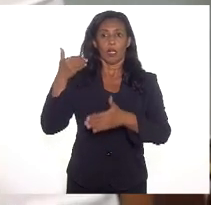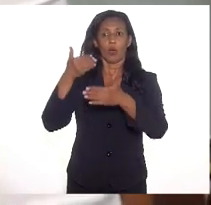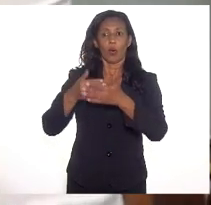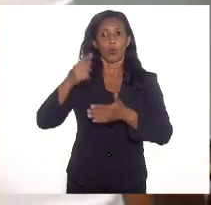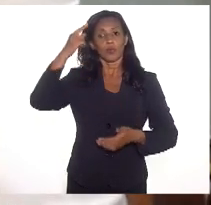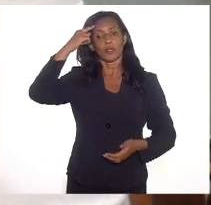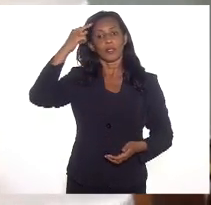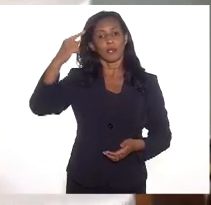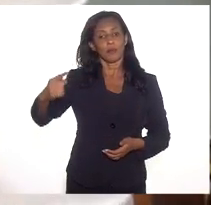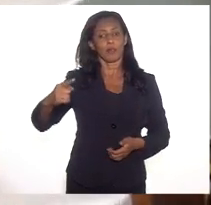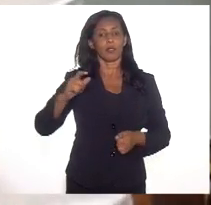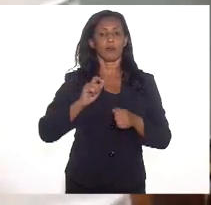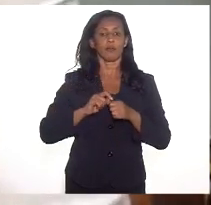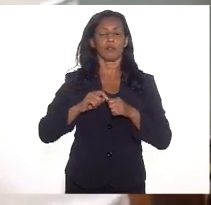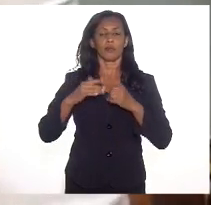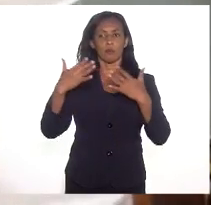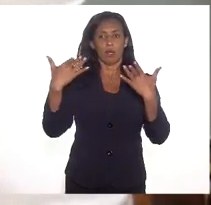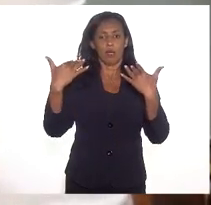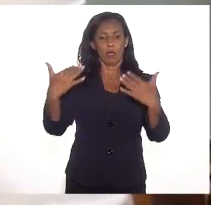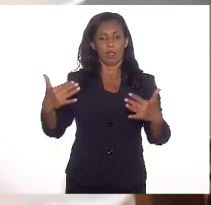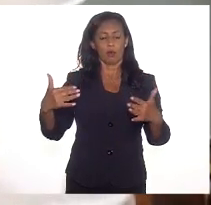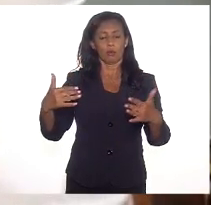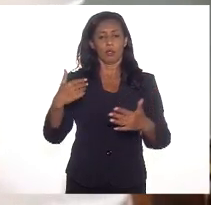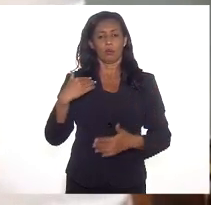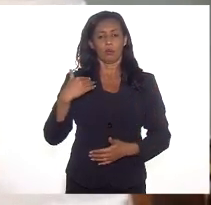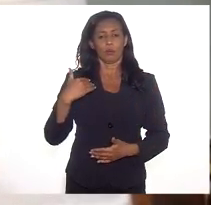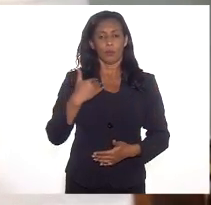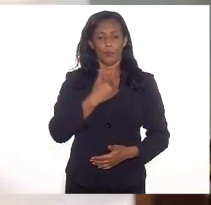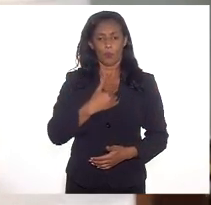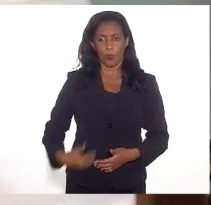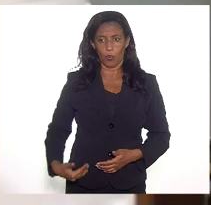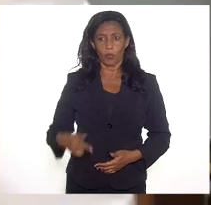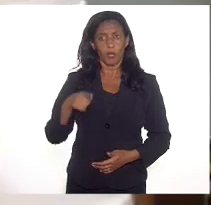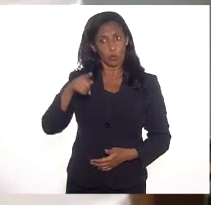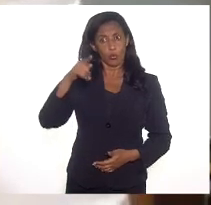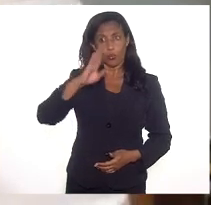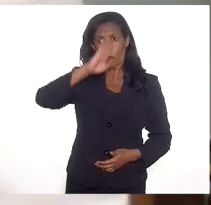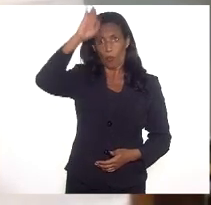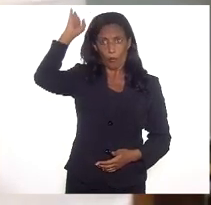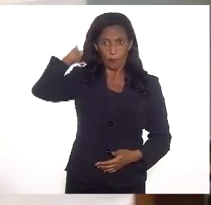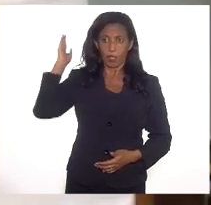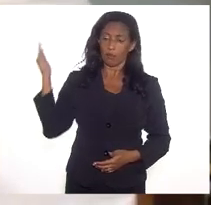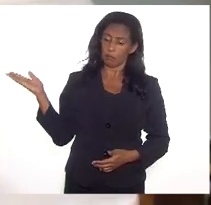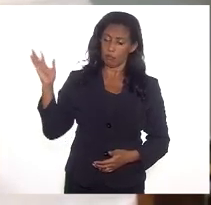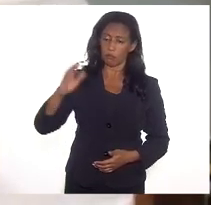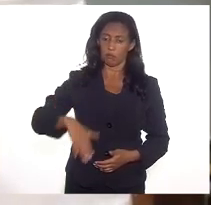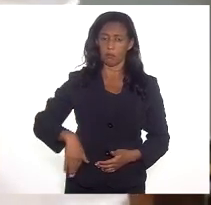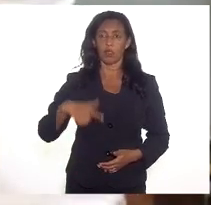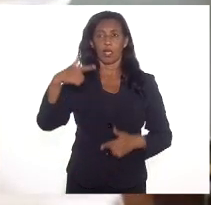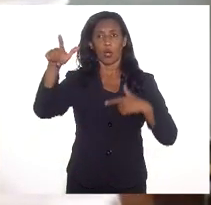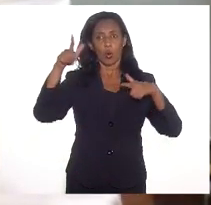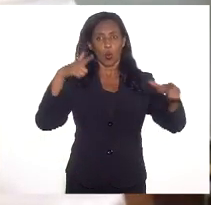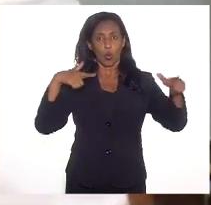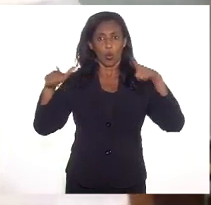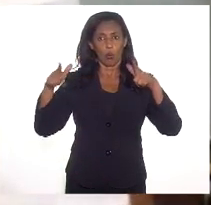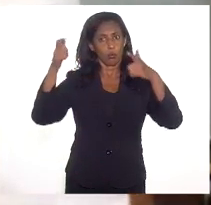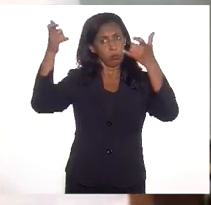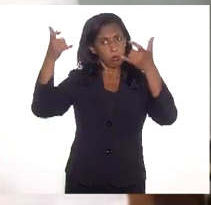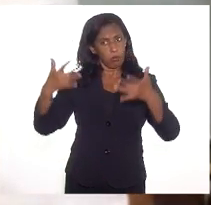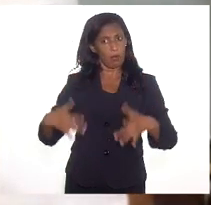já façamos uma audiência pública com a presença do Corpo de Bombeiros, que, aliás, tem outras questões a nos